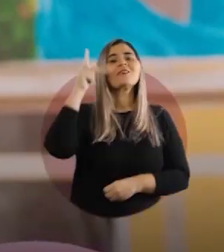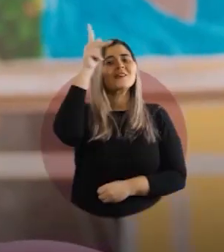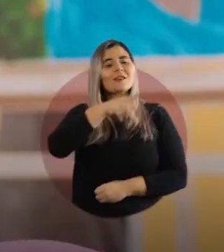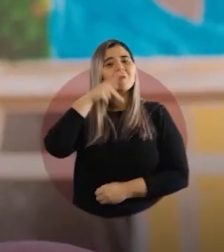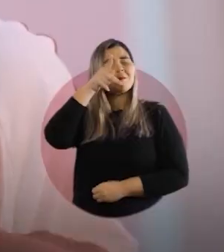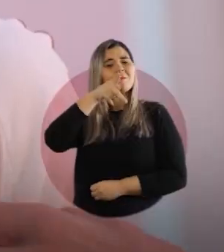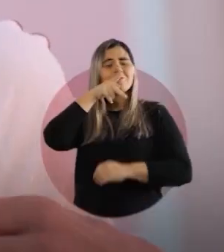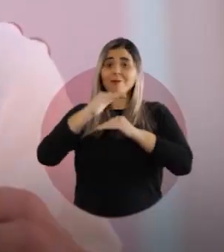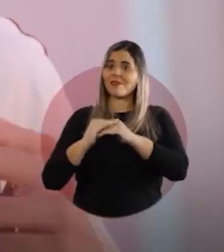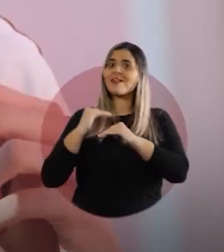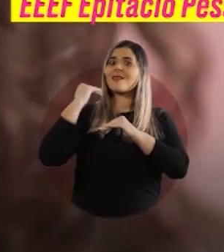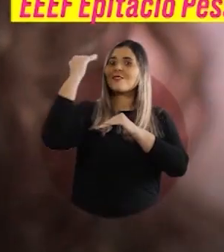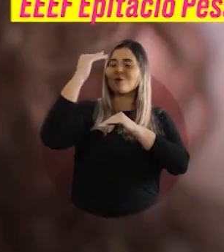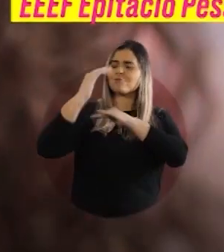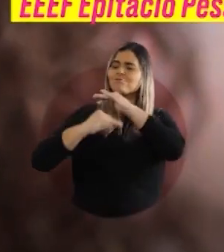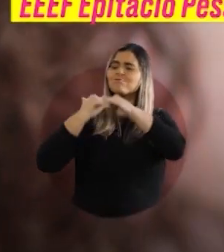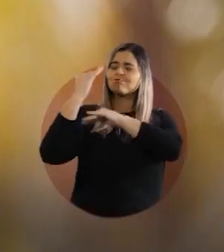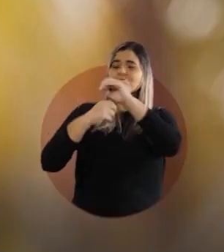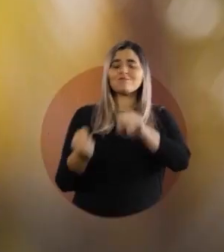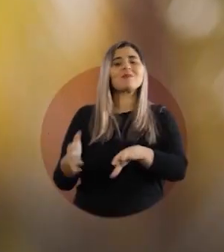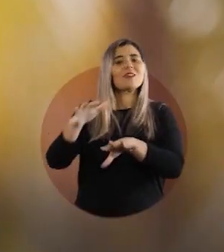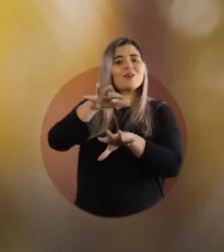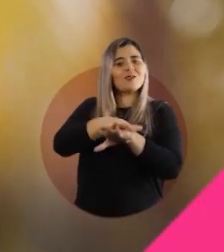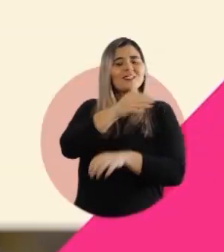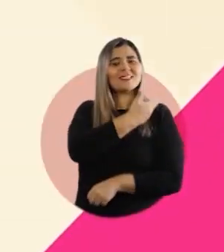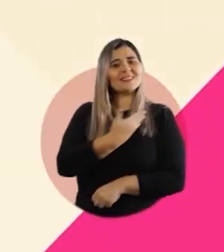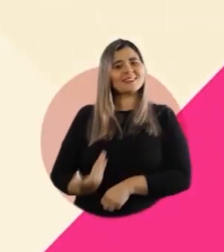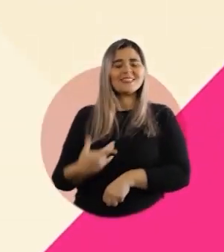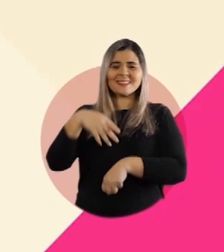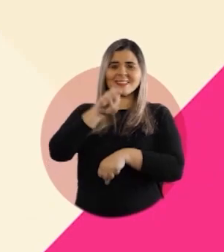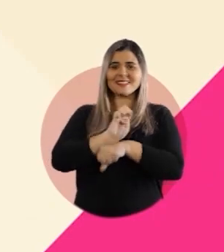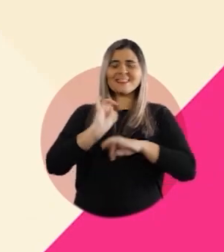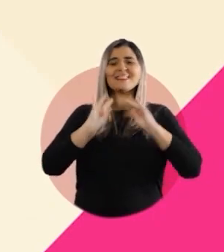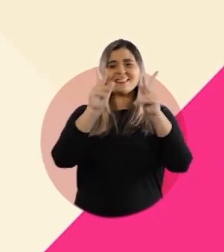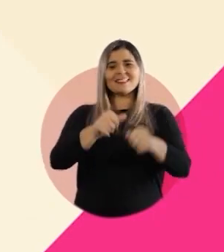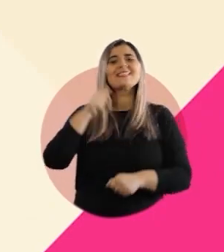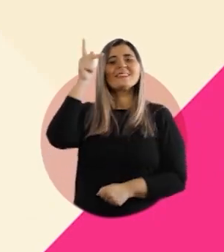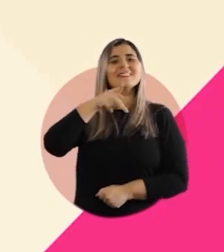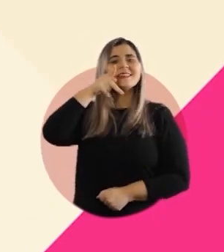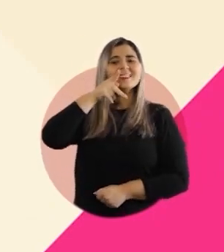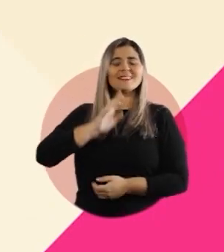é prova de superação, crescimento e inclusão. Governo do Estado, somos todos Paraíba.